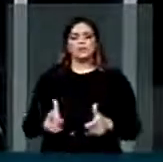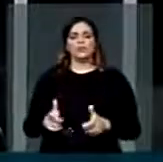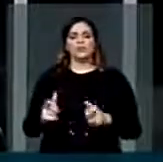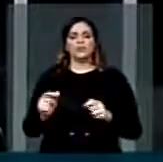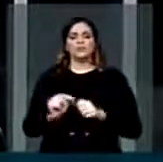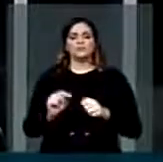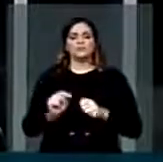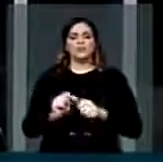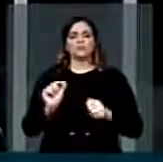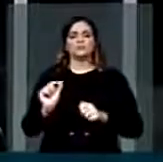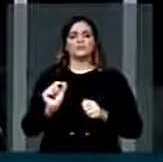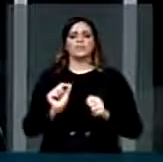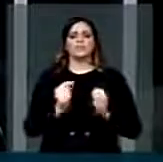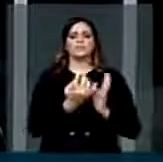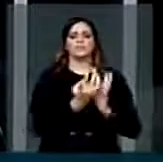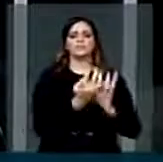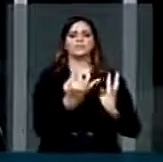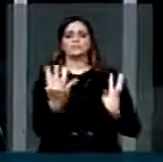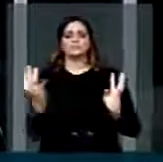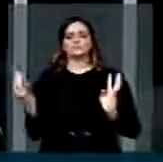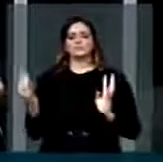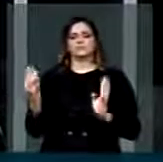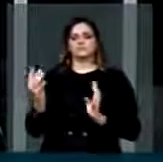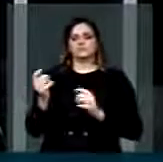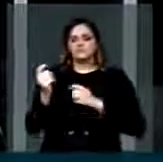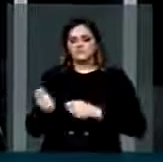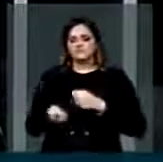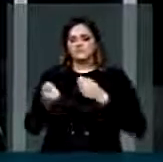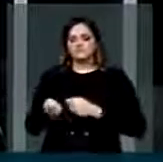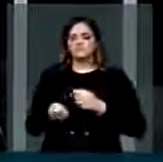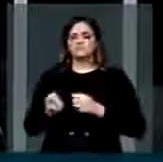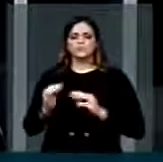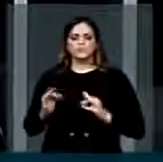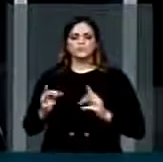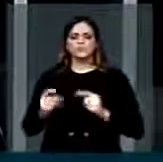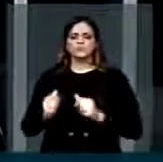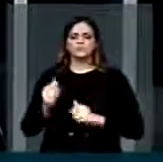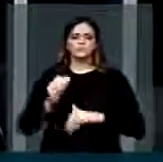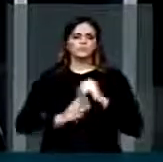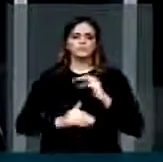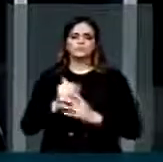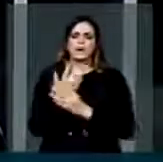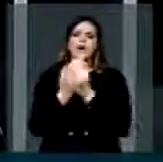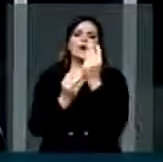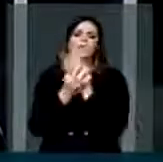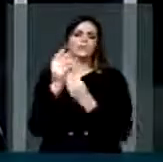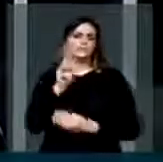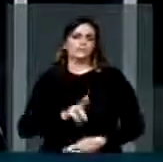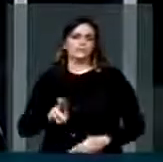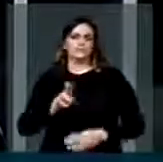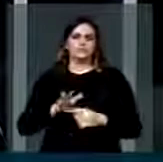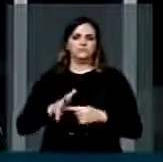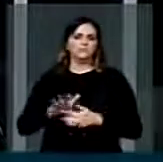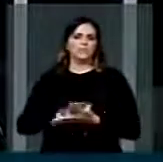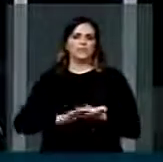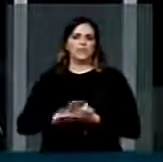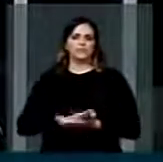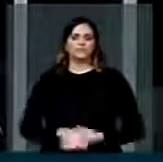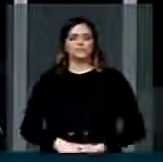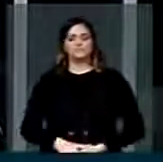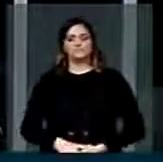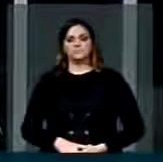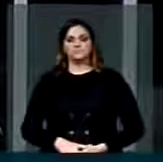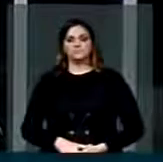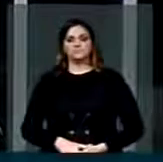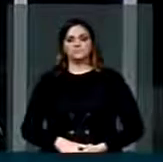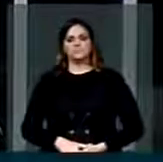cerca, plantando no cavador, no chacho, na enxada. E eu coloquei essa